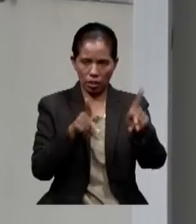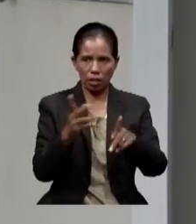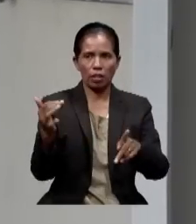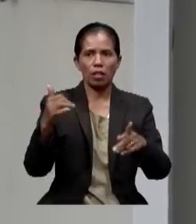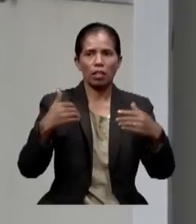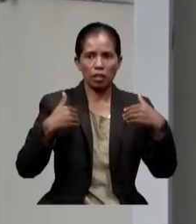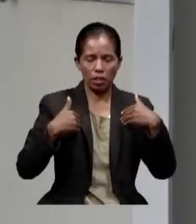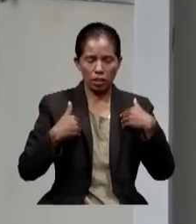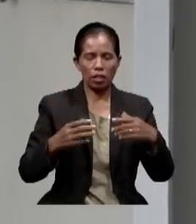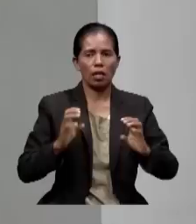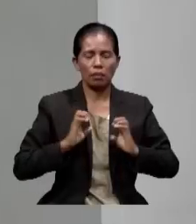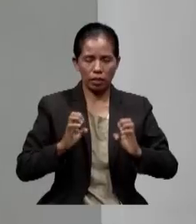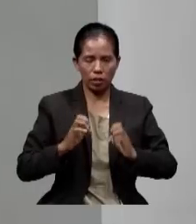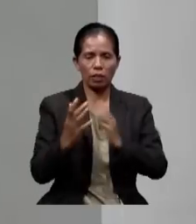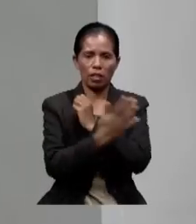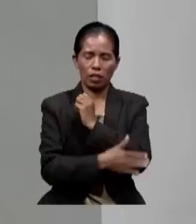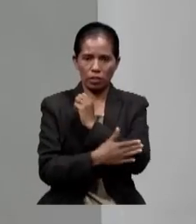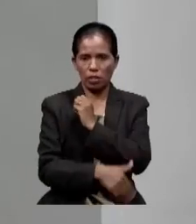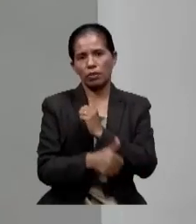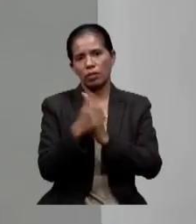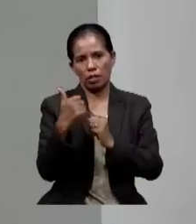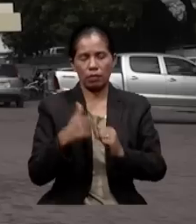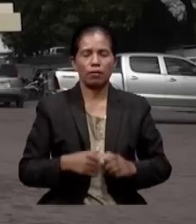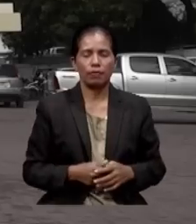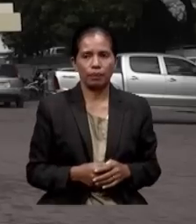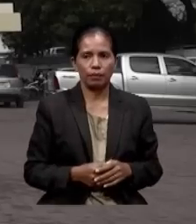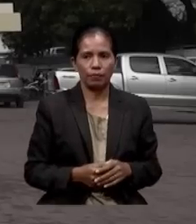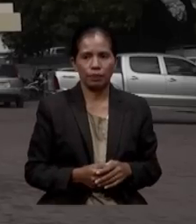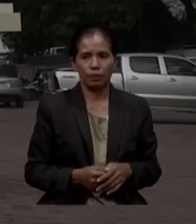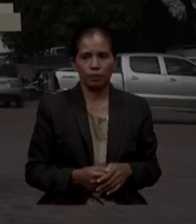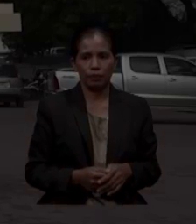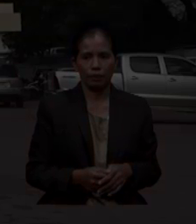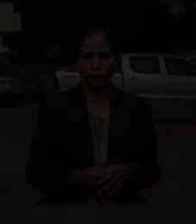maquia assunto emergência barai liu. Dulcia da Costa, Jaime dos Santos, GMN.